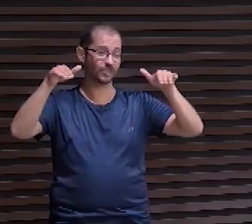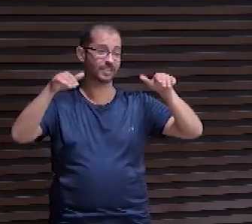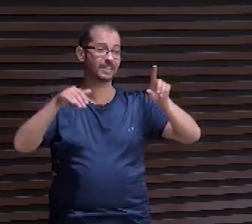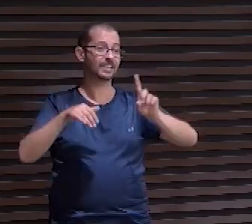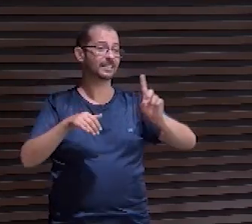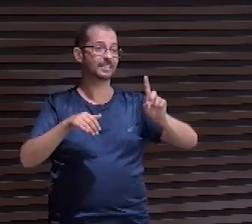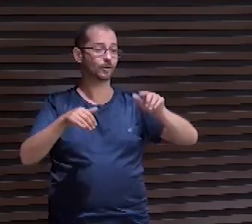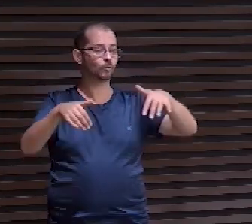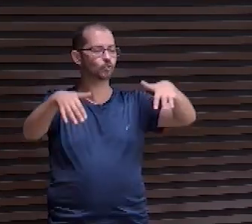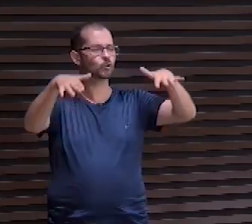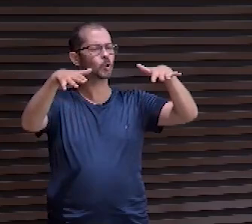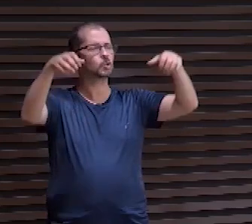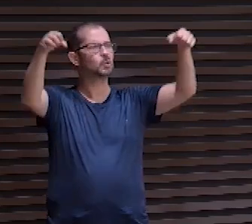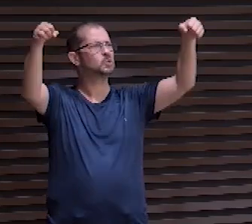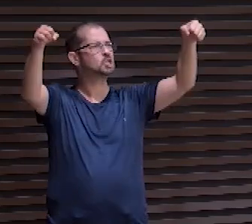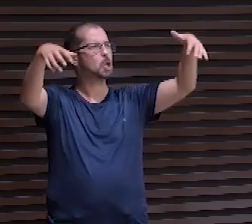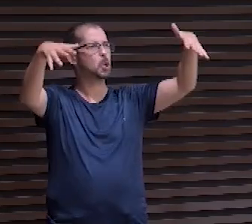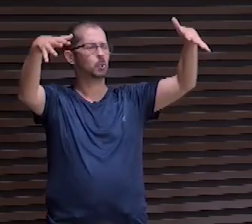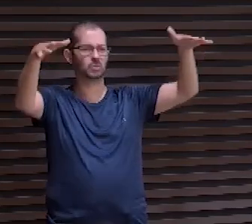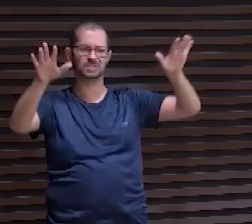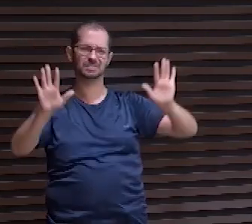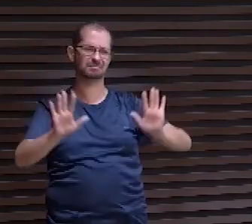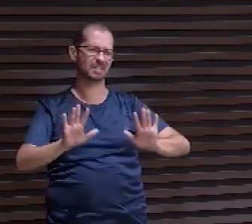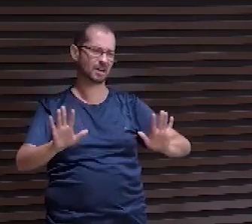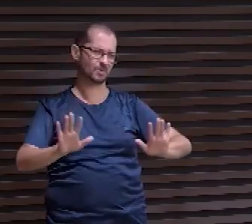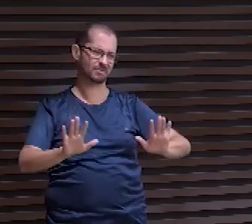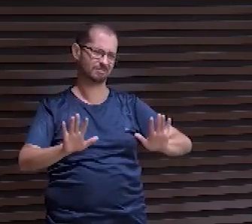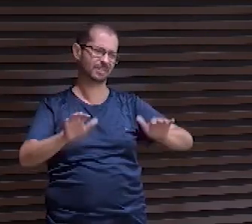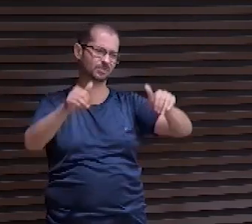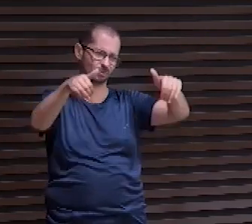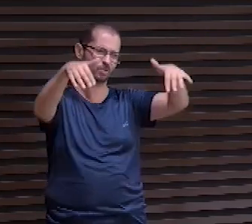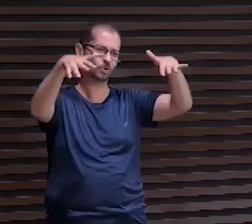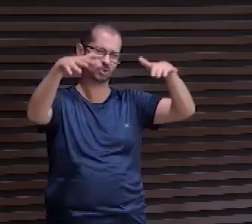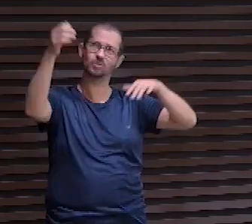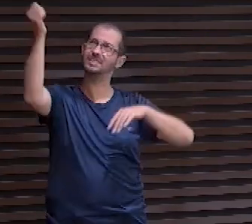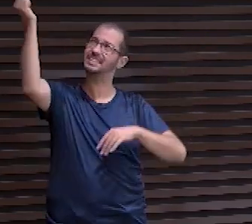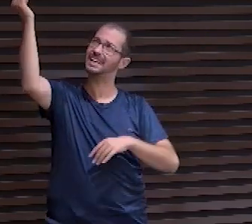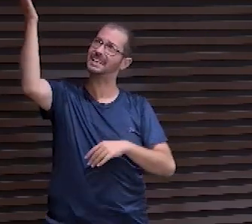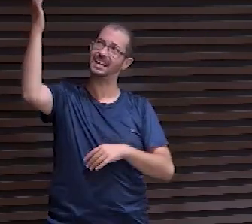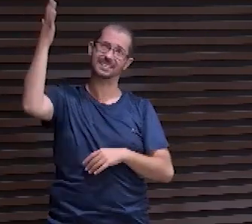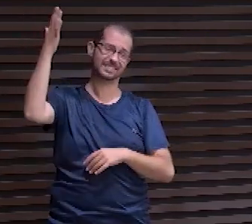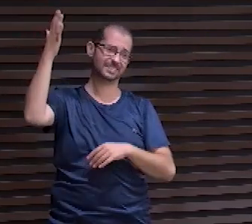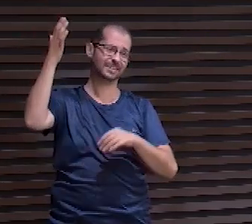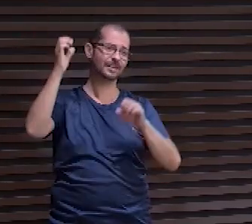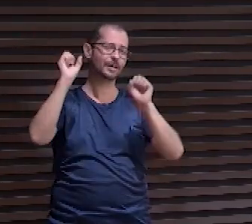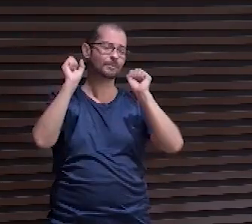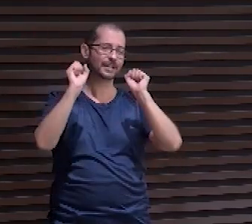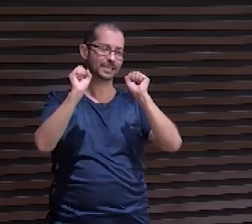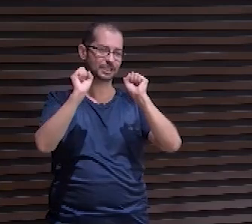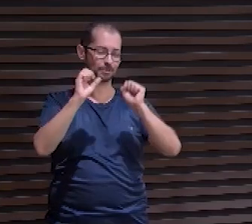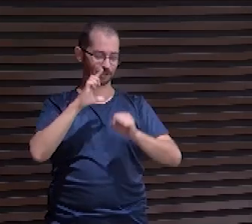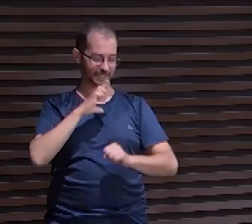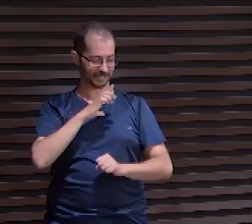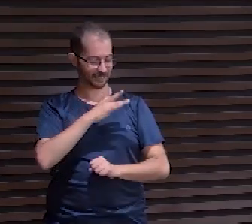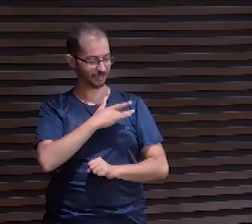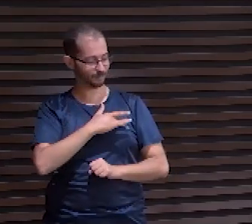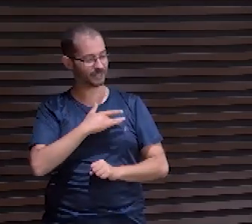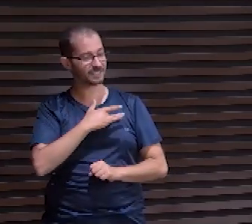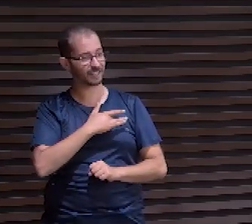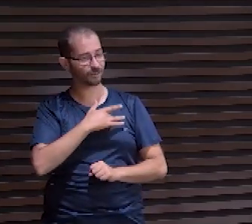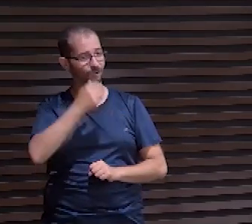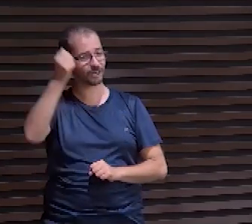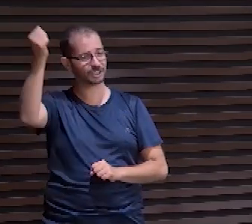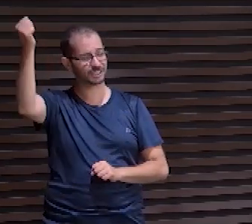de dominação, mas o trono da graça, para encontrarmos misericórdia e